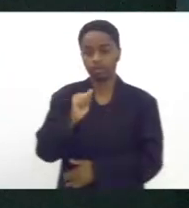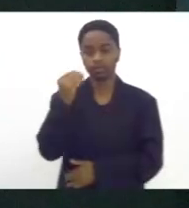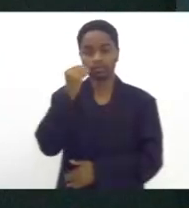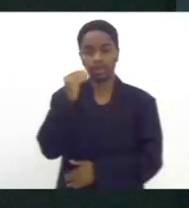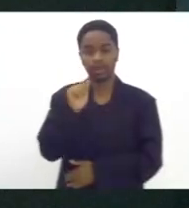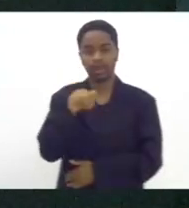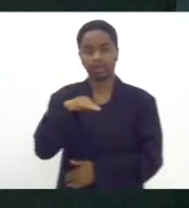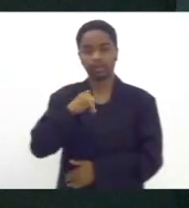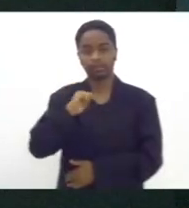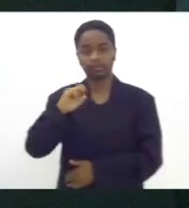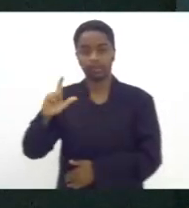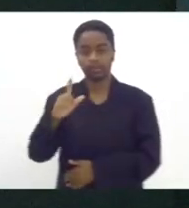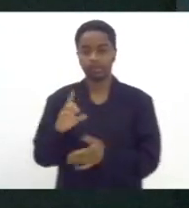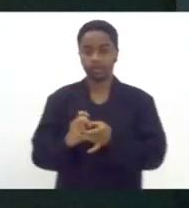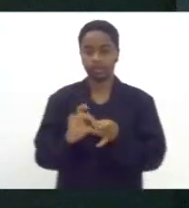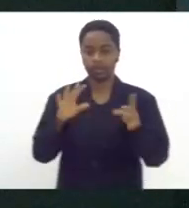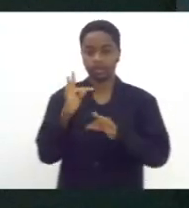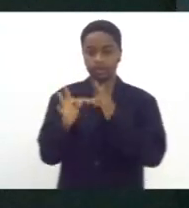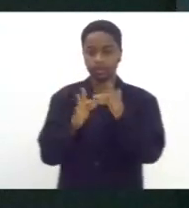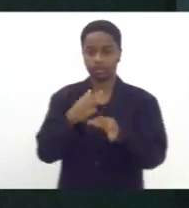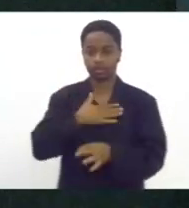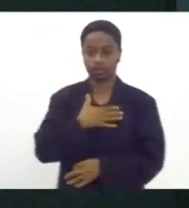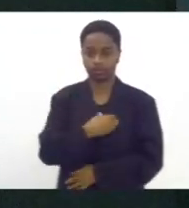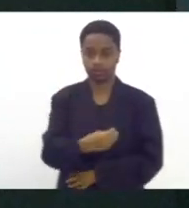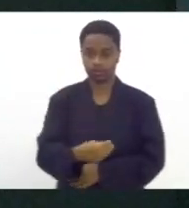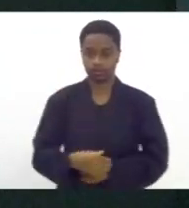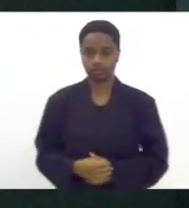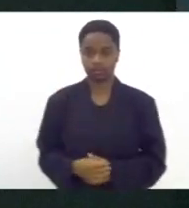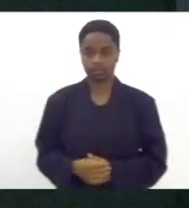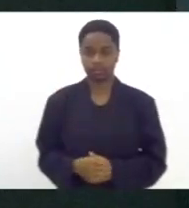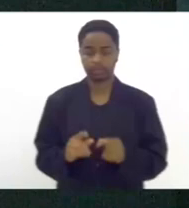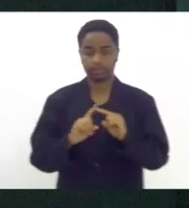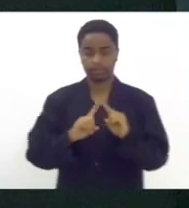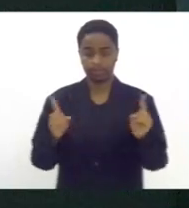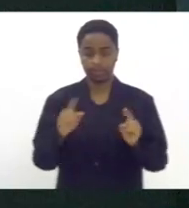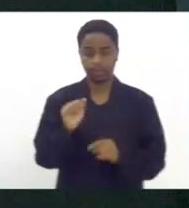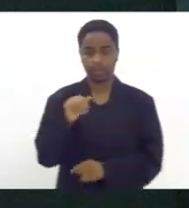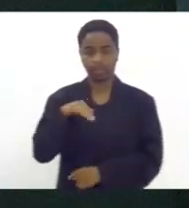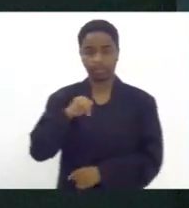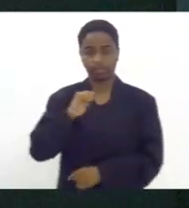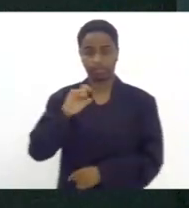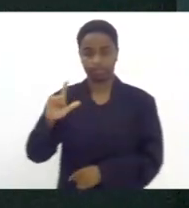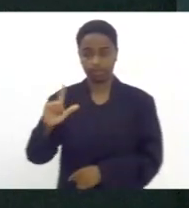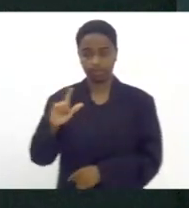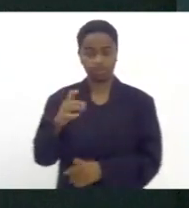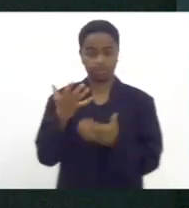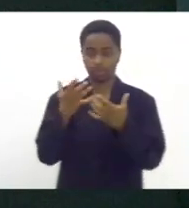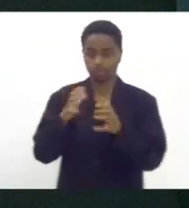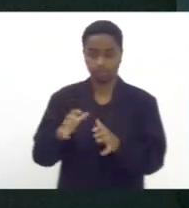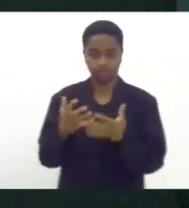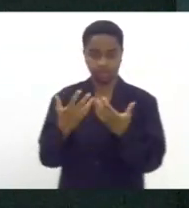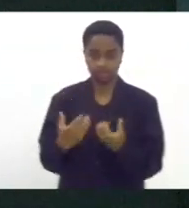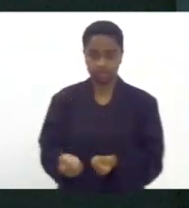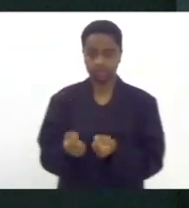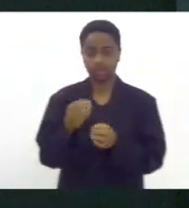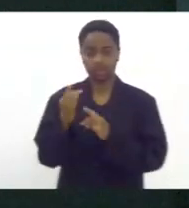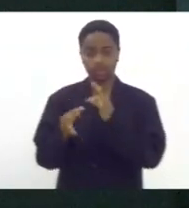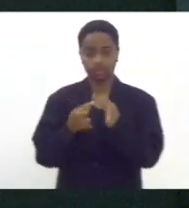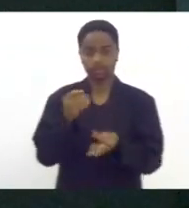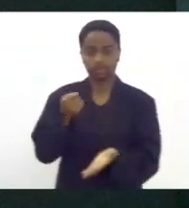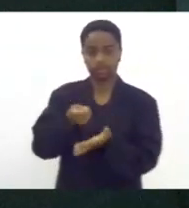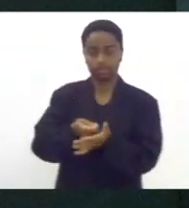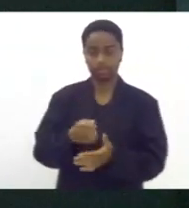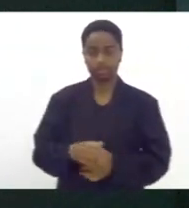libere imediatamente as terapias do meu filho no entanto Amil vem se negando a arcar com essas